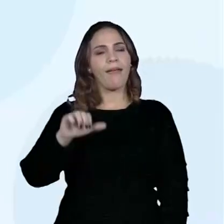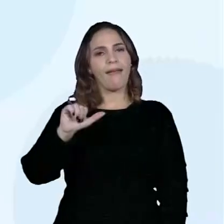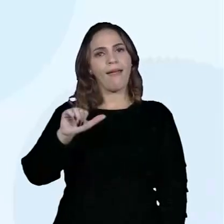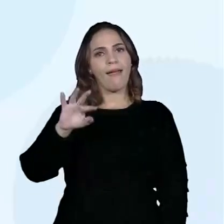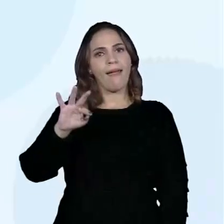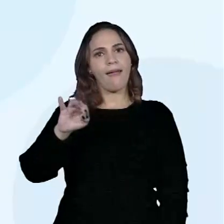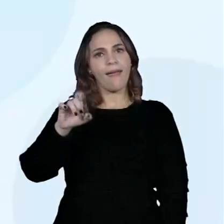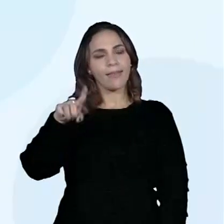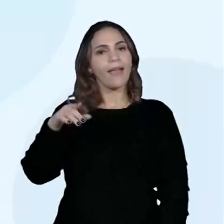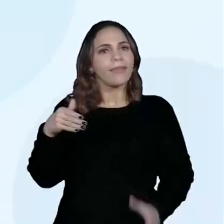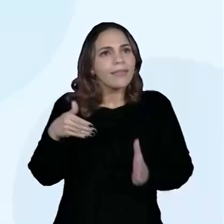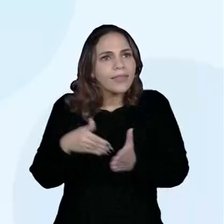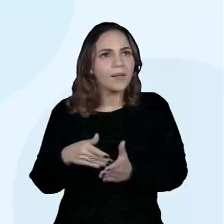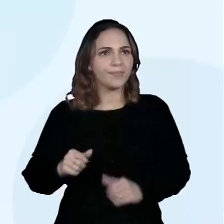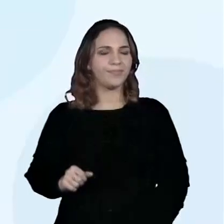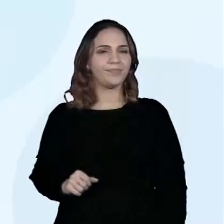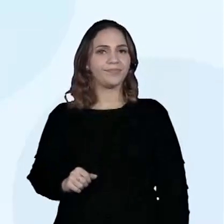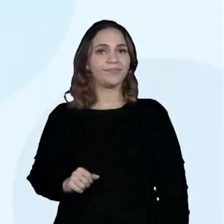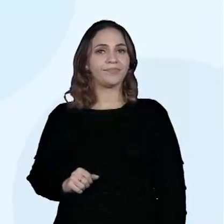até,